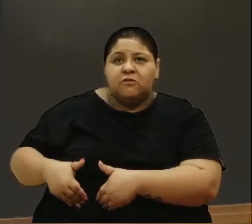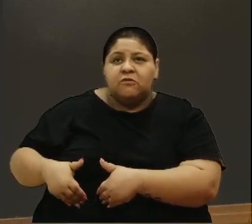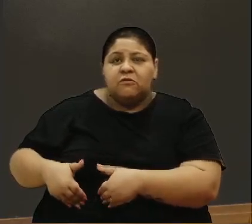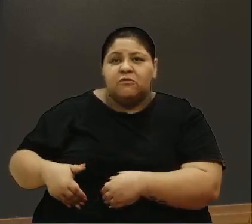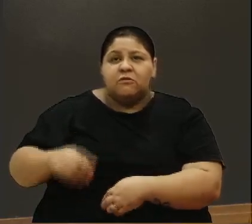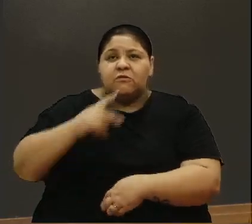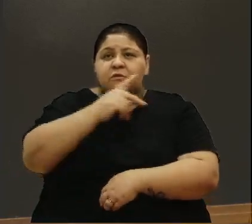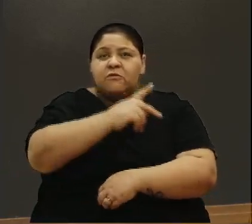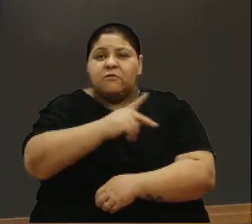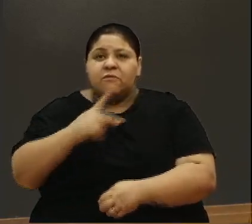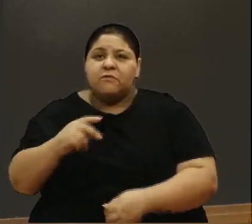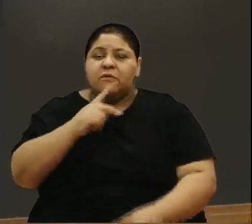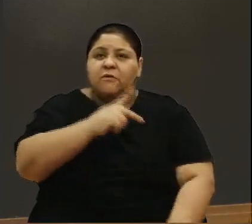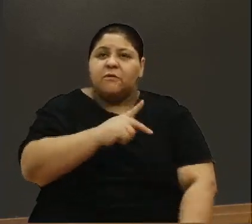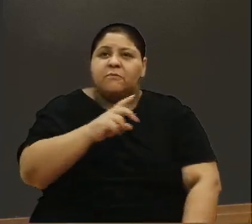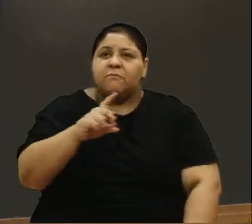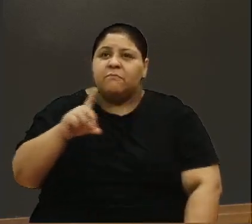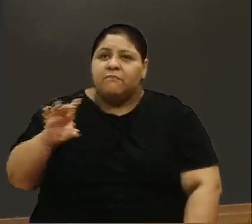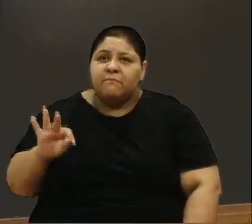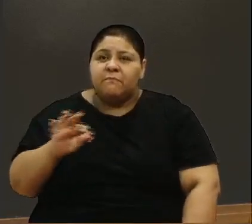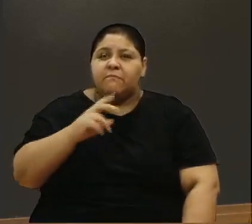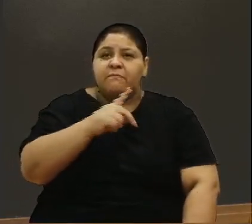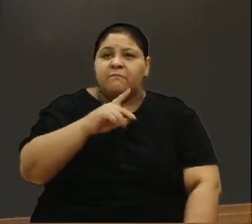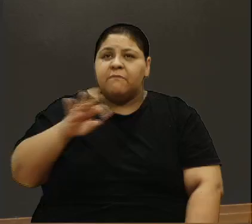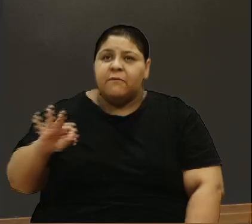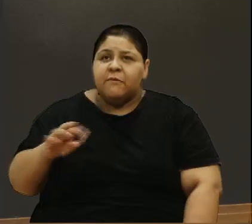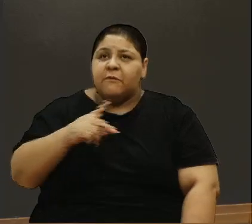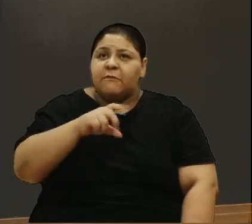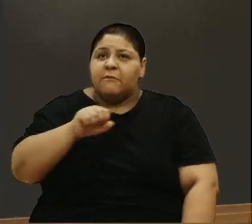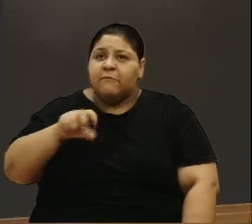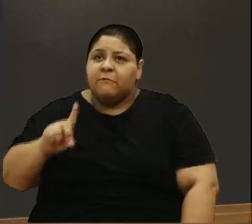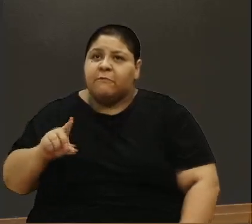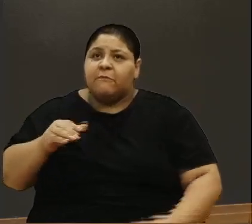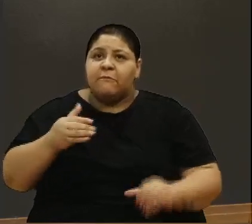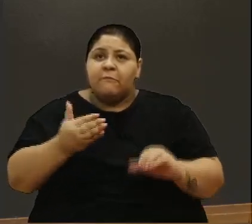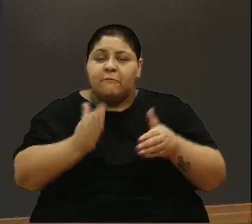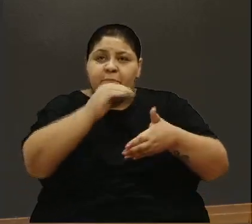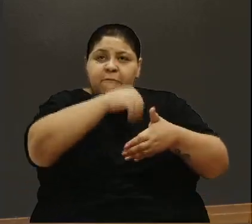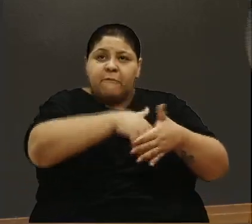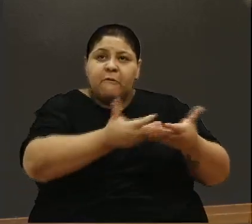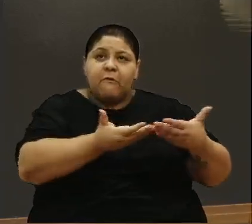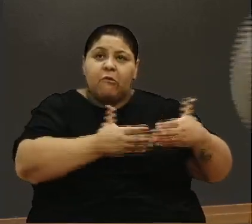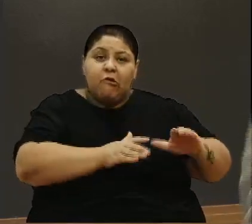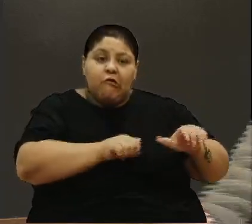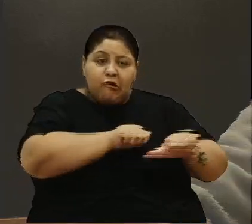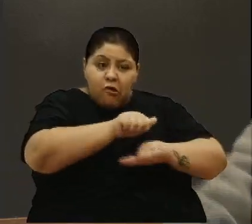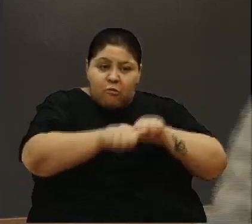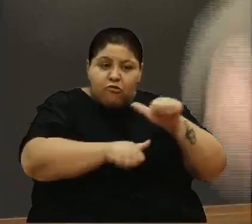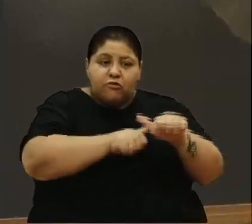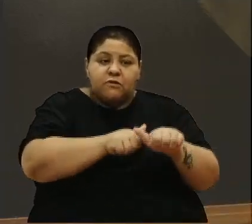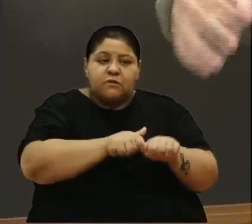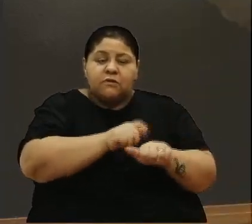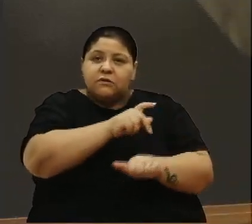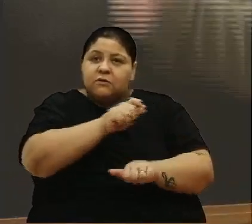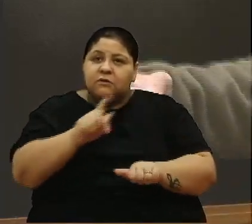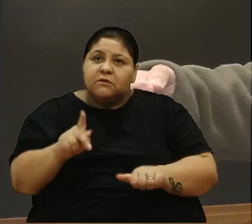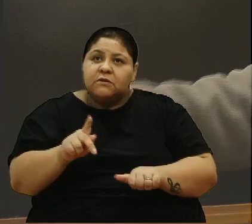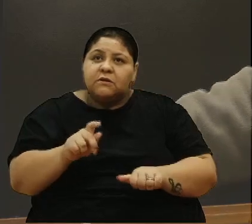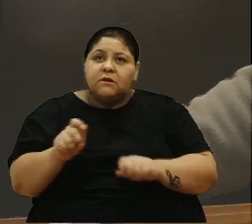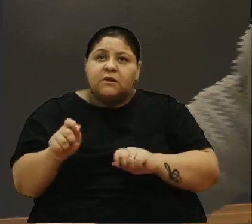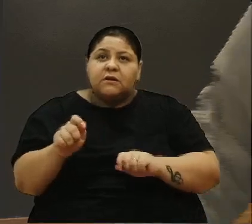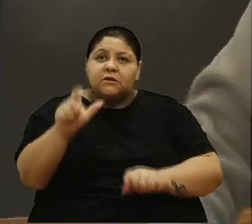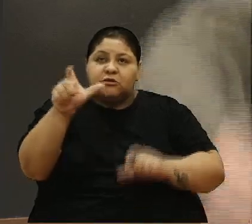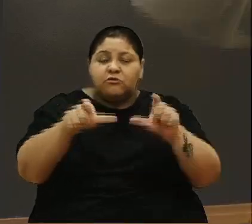enquanto o PDT, o PSB, o PT encaminharam o voto contrário à reforma da Previdência para que as pessoas pudessem comer. 10 bilhões